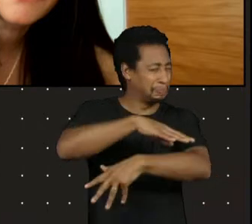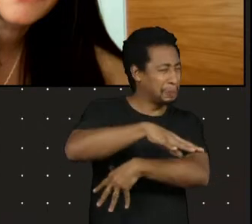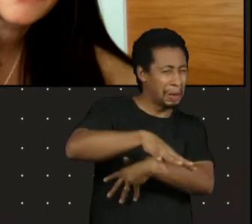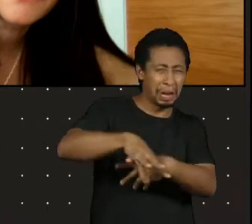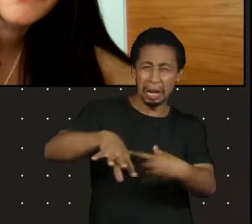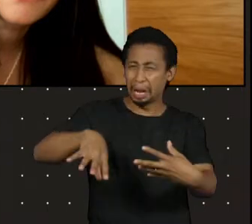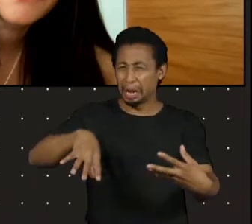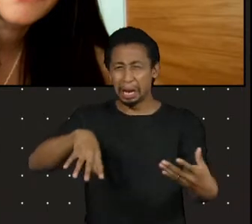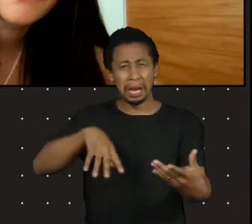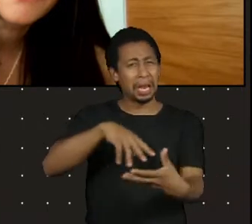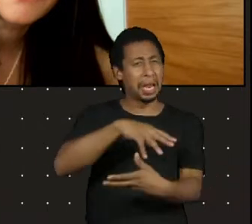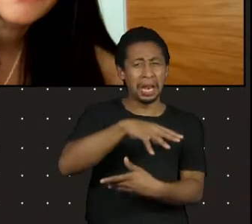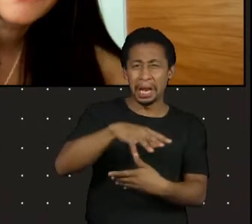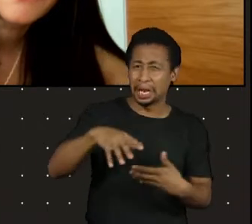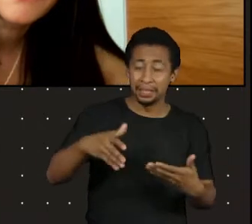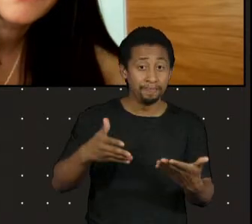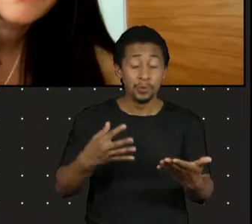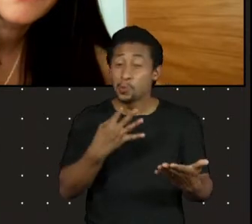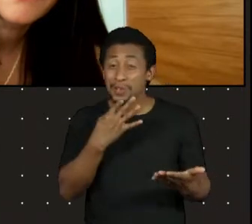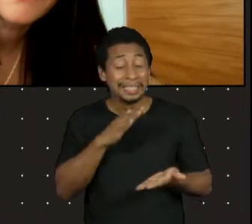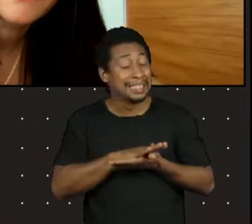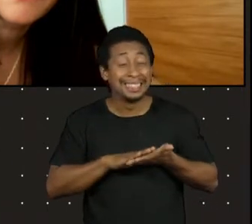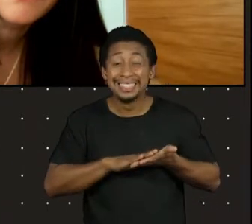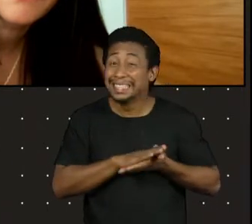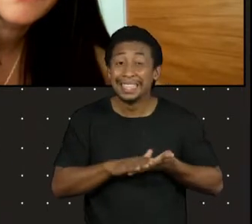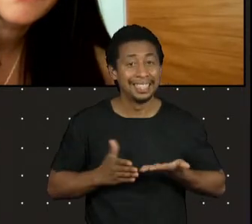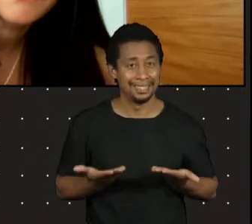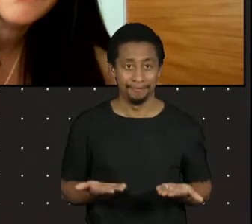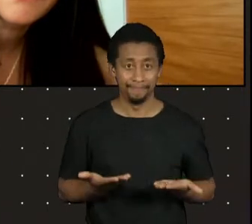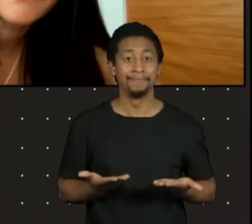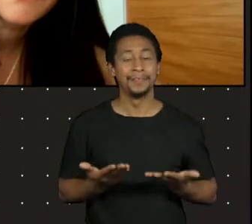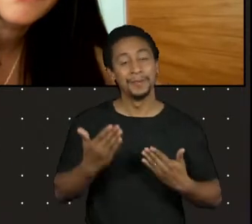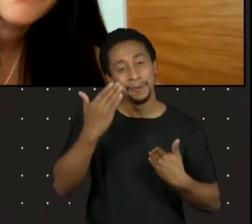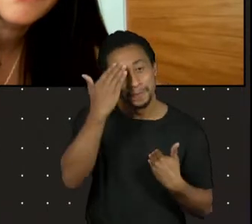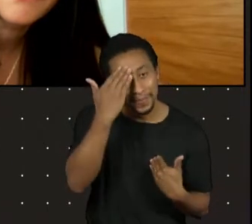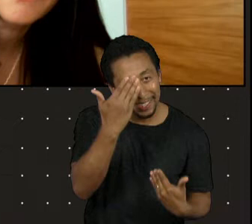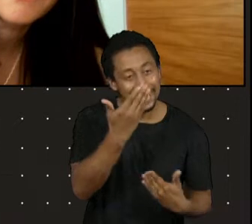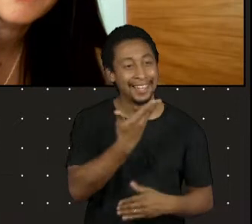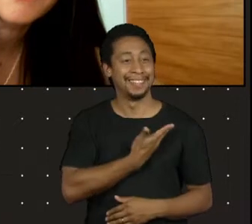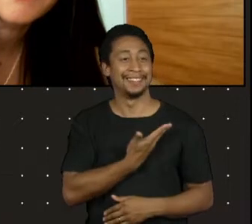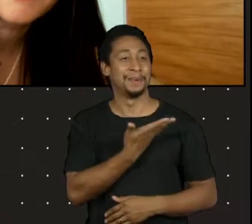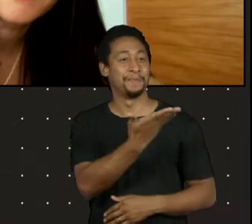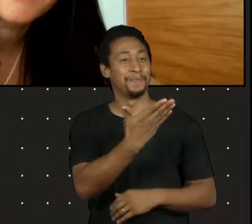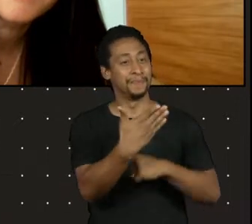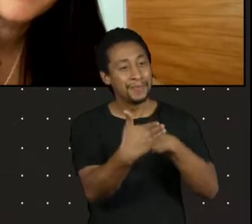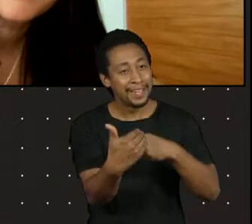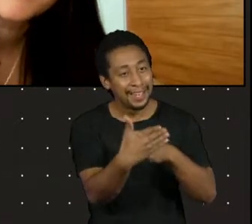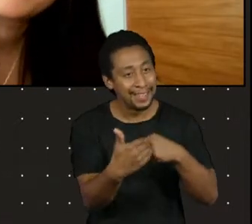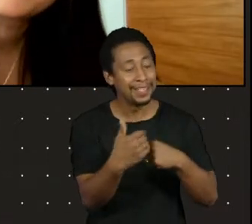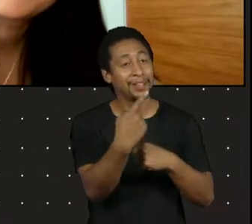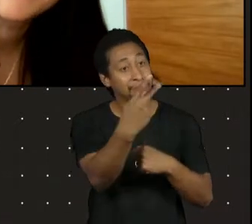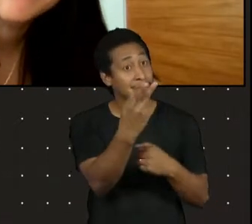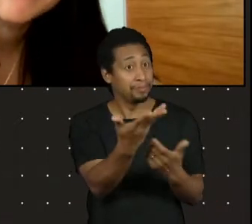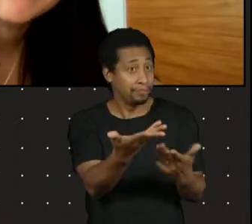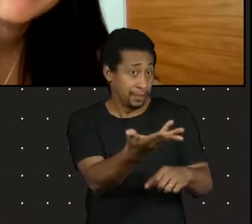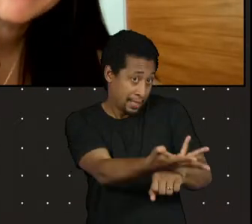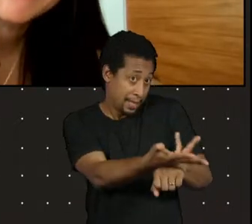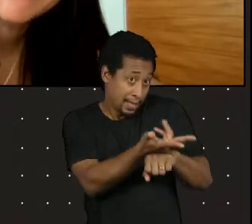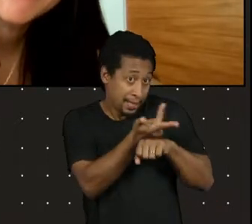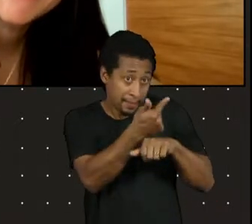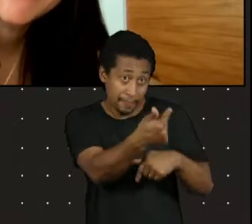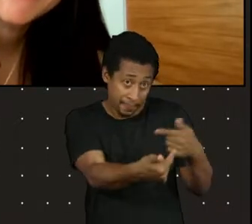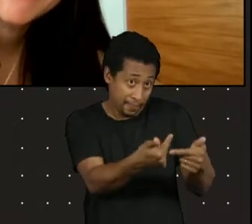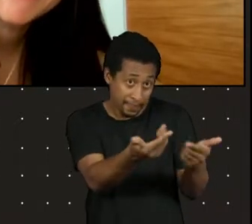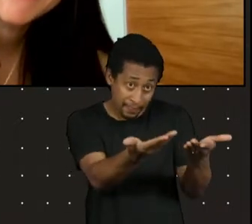absolutamente desconhecido para nós. Muito obrigado pela sua amizade, pelo seu carinho, pelo seu talento, que